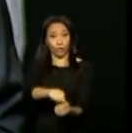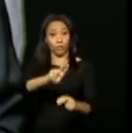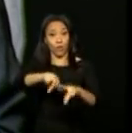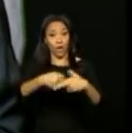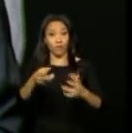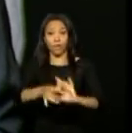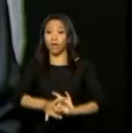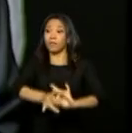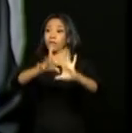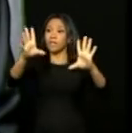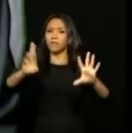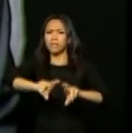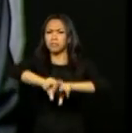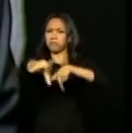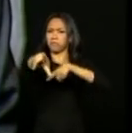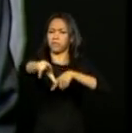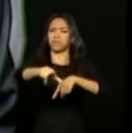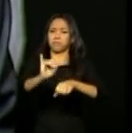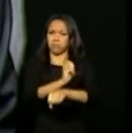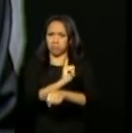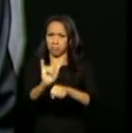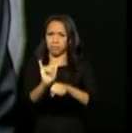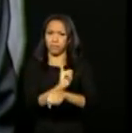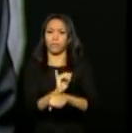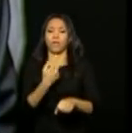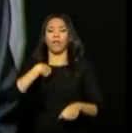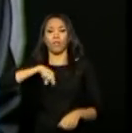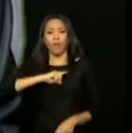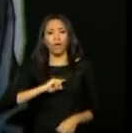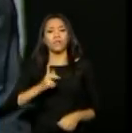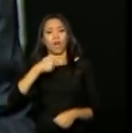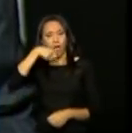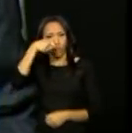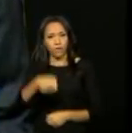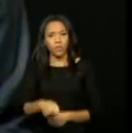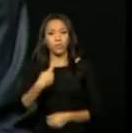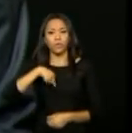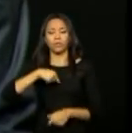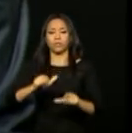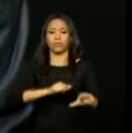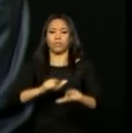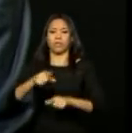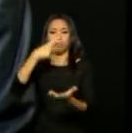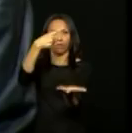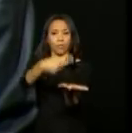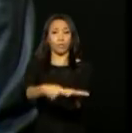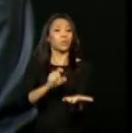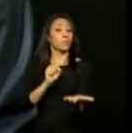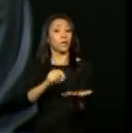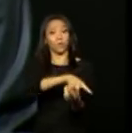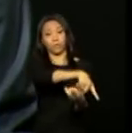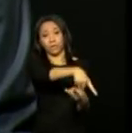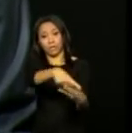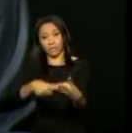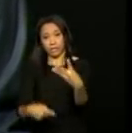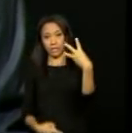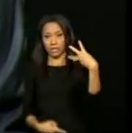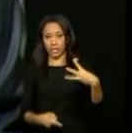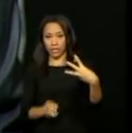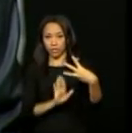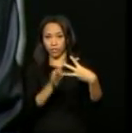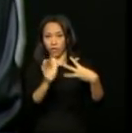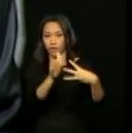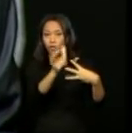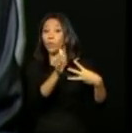libertário e inovador. Reafirmamos nossos compromissos com as três dimensões das políticas